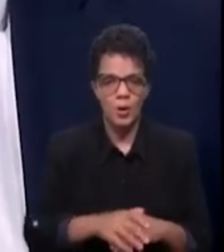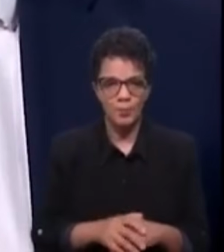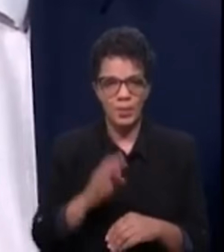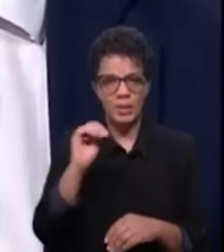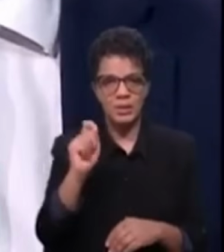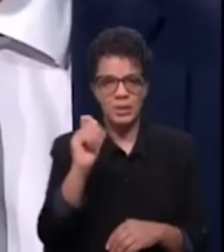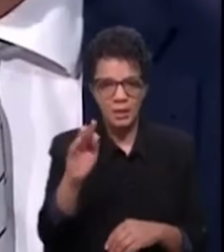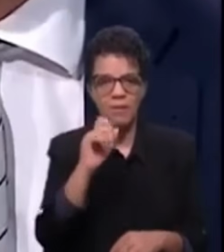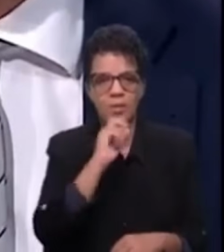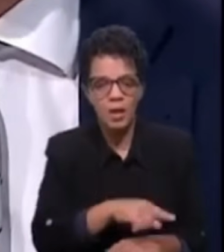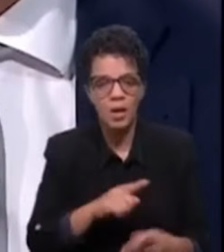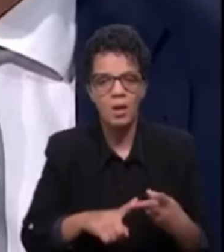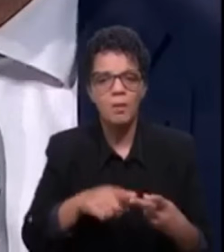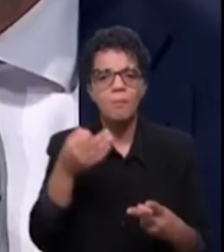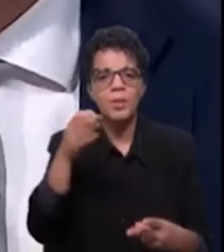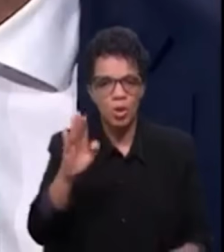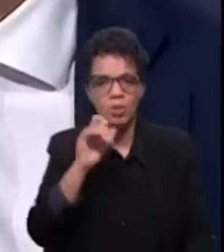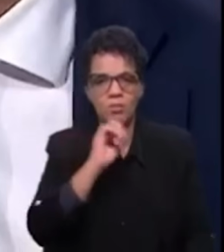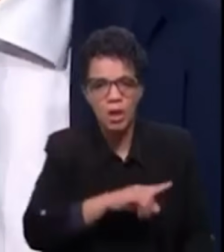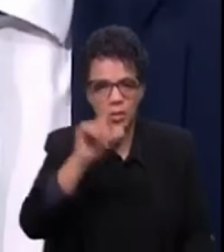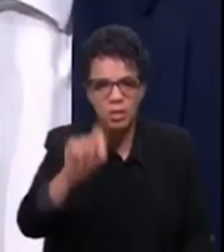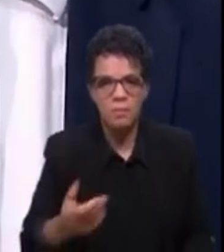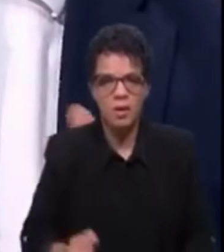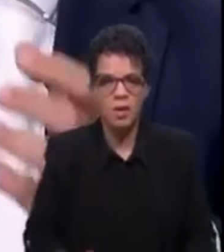CF podem e os inspetores da polícia